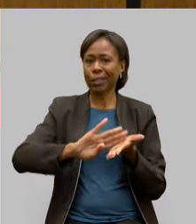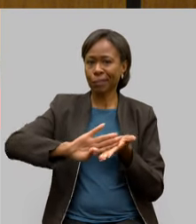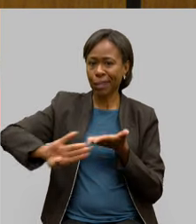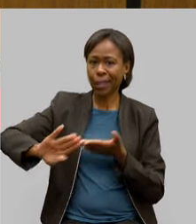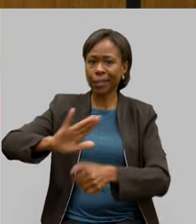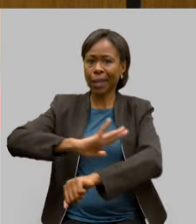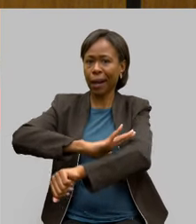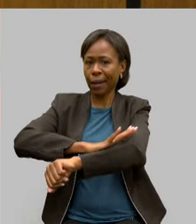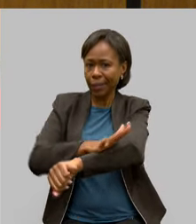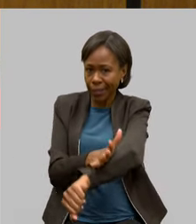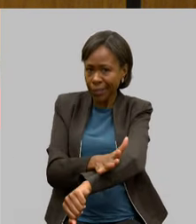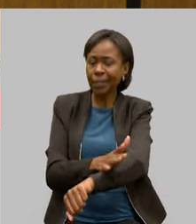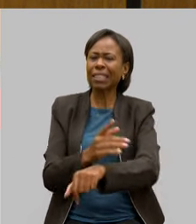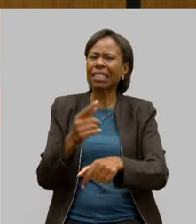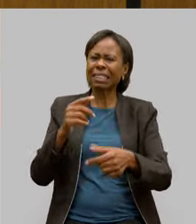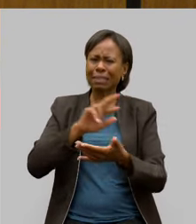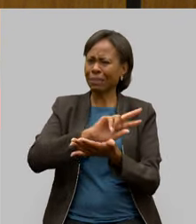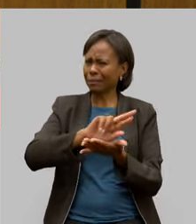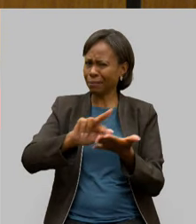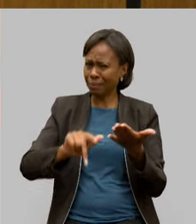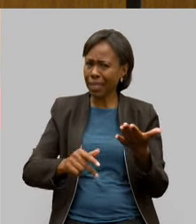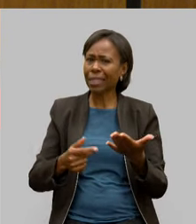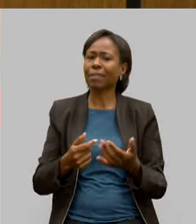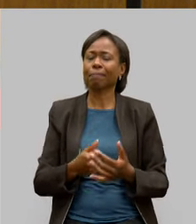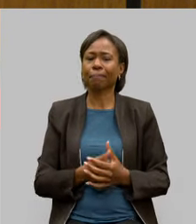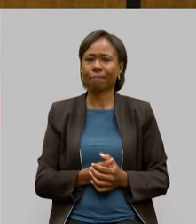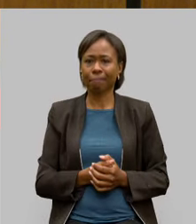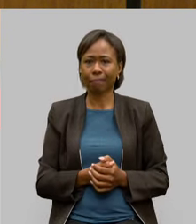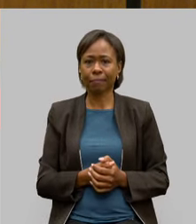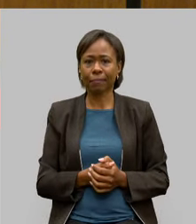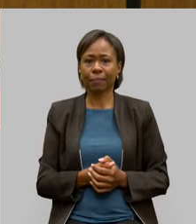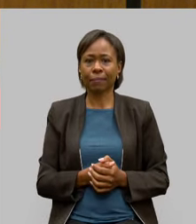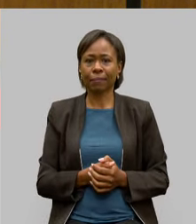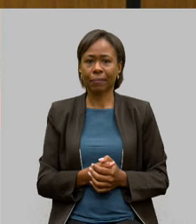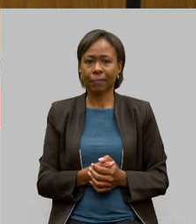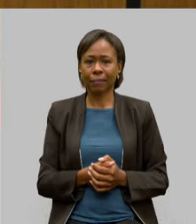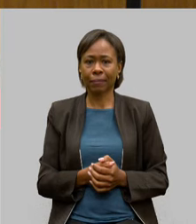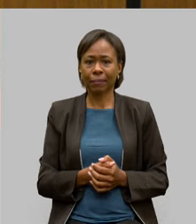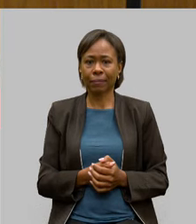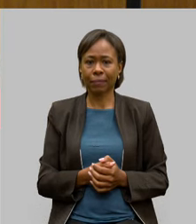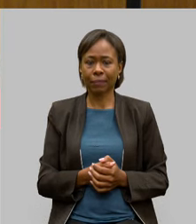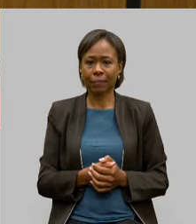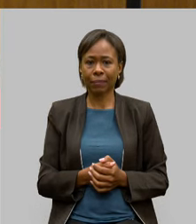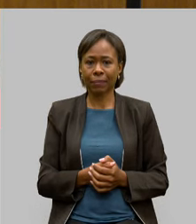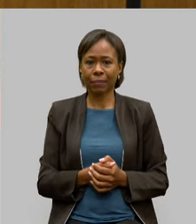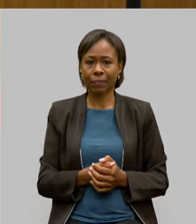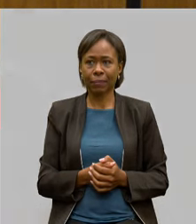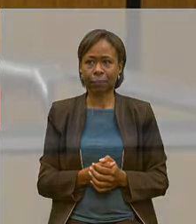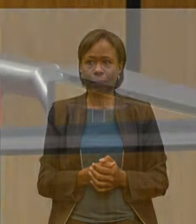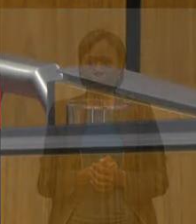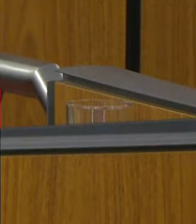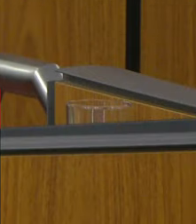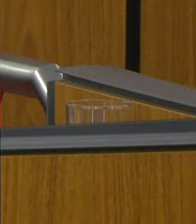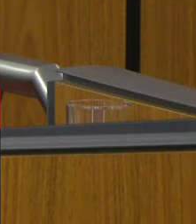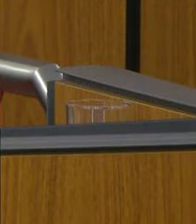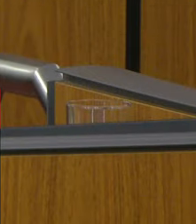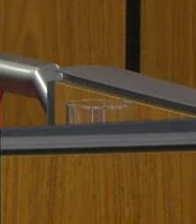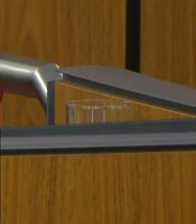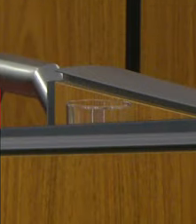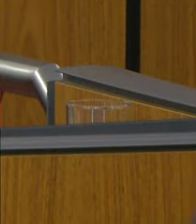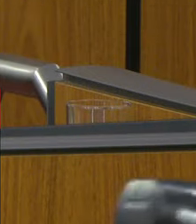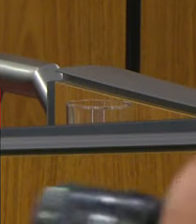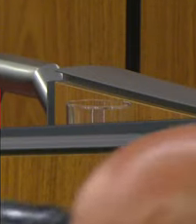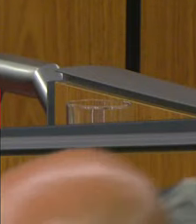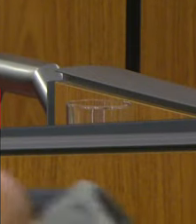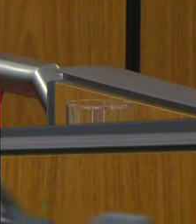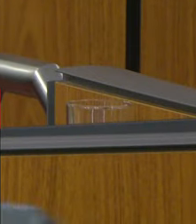racistas políticas de escravização né tanto é assim que eh quando a gente faz uma análise histórica